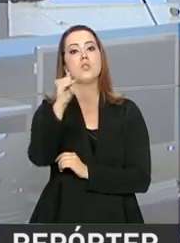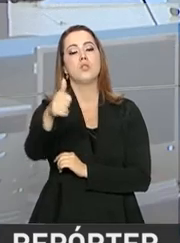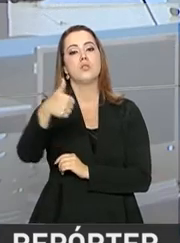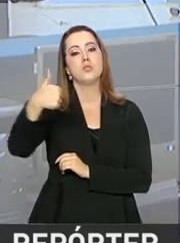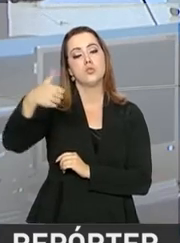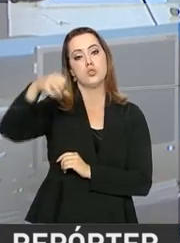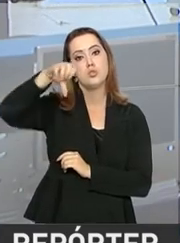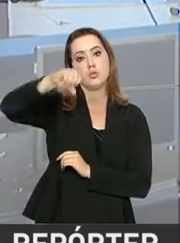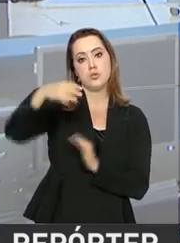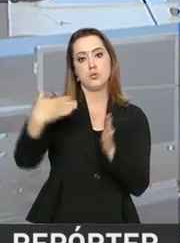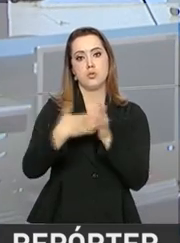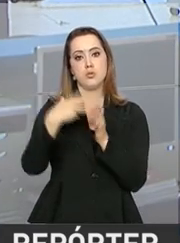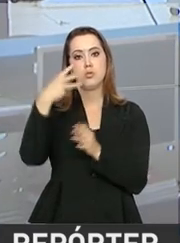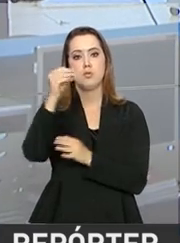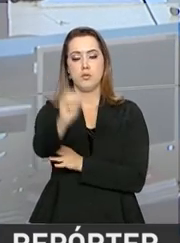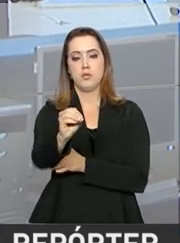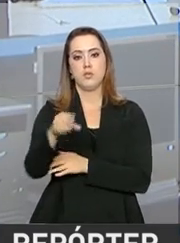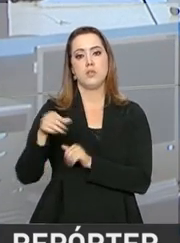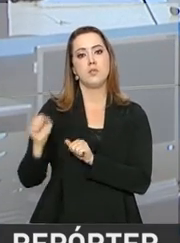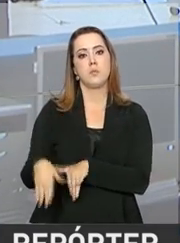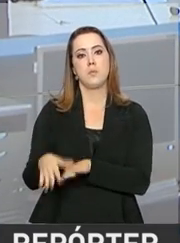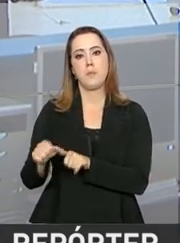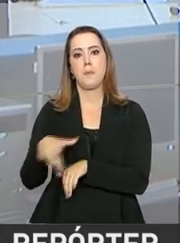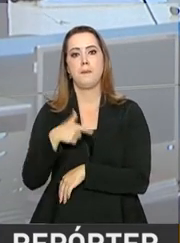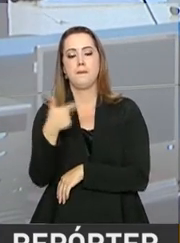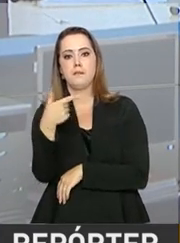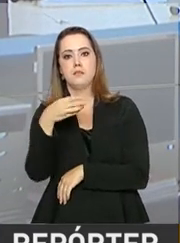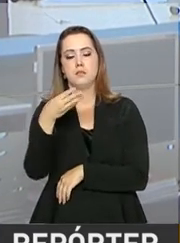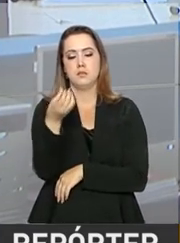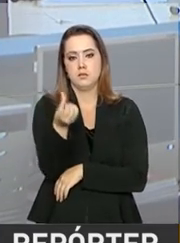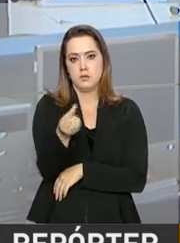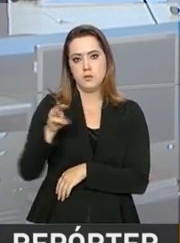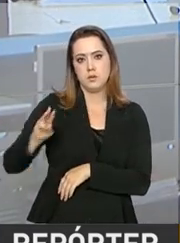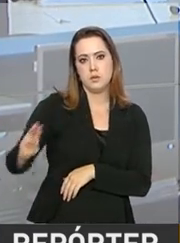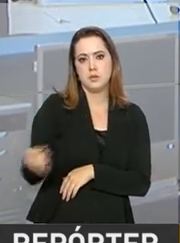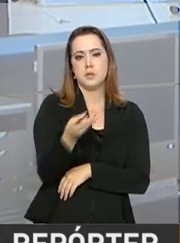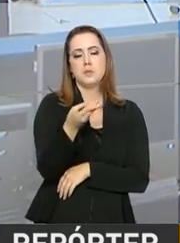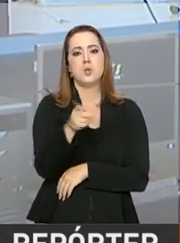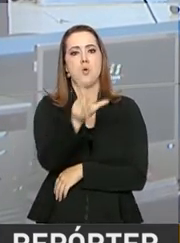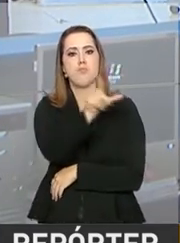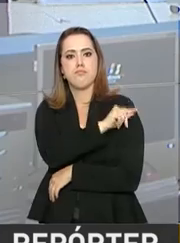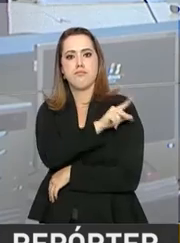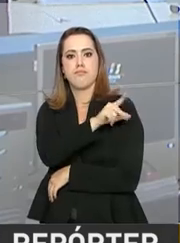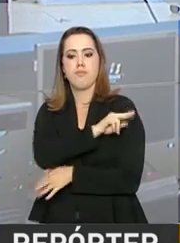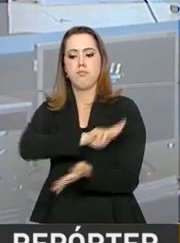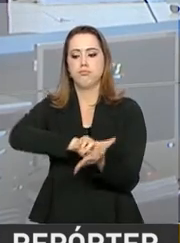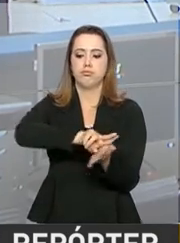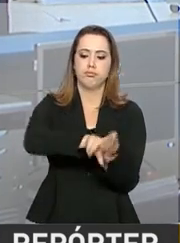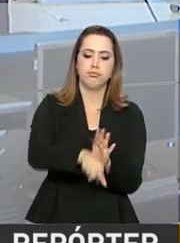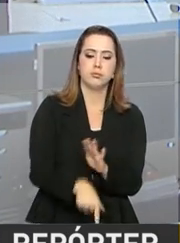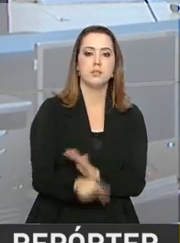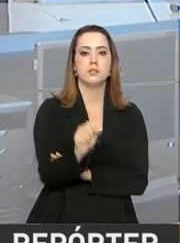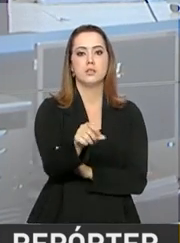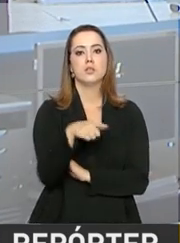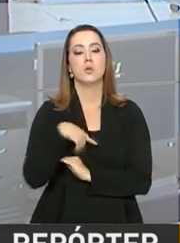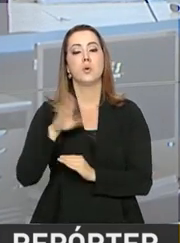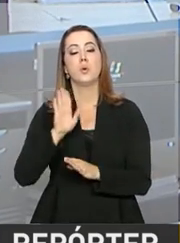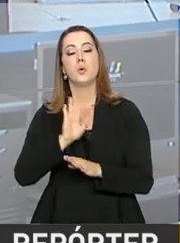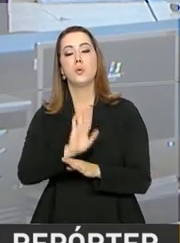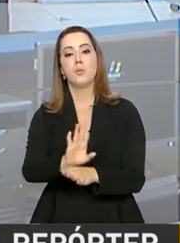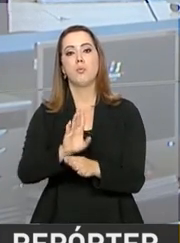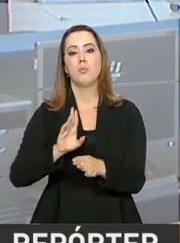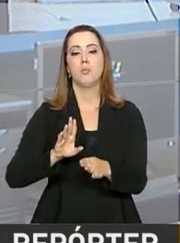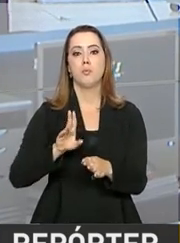de todo o Brasil estarão aplicando mais de 26 milhões de doses de diversas vacinas que protegem contra doenças como